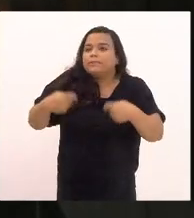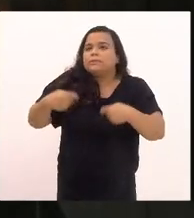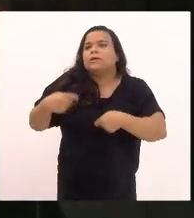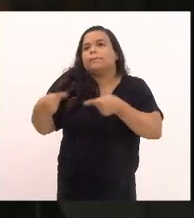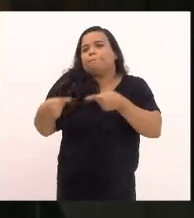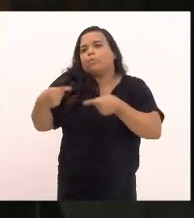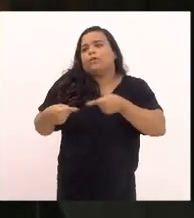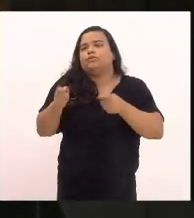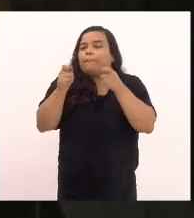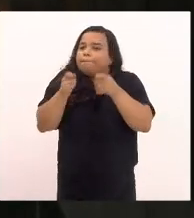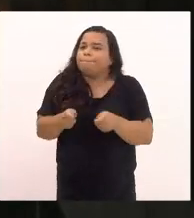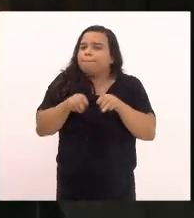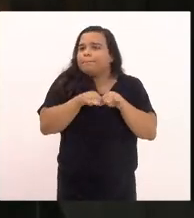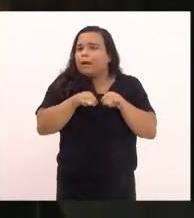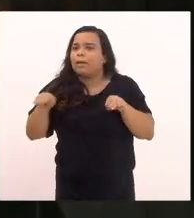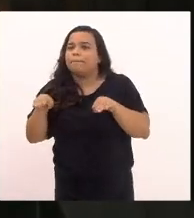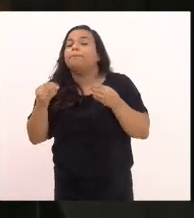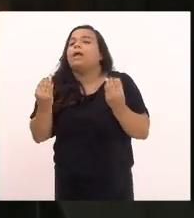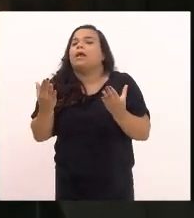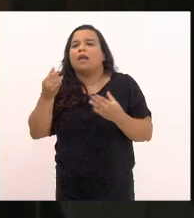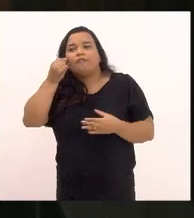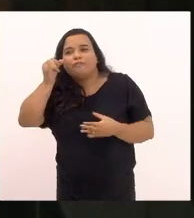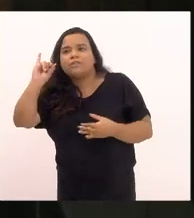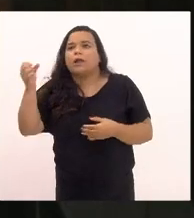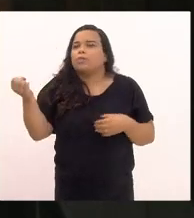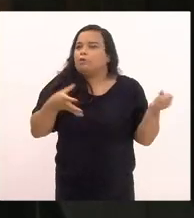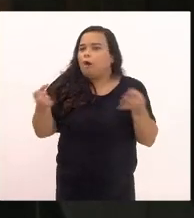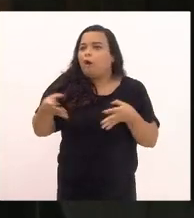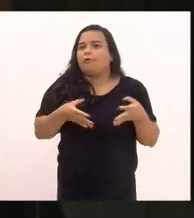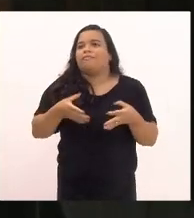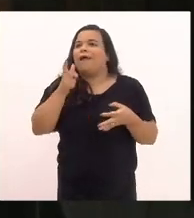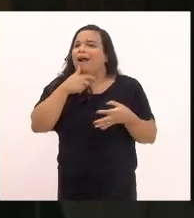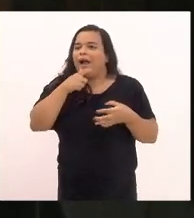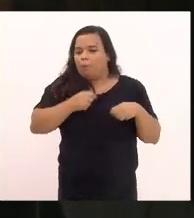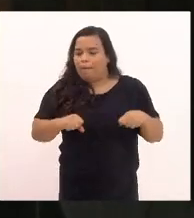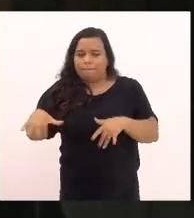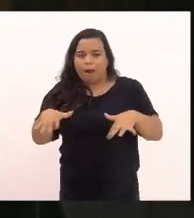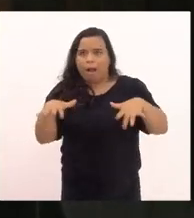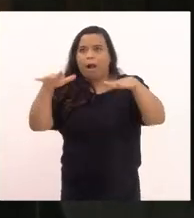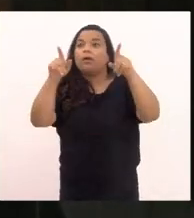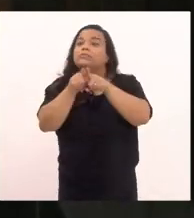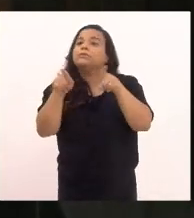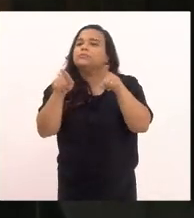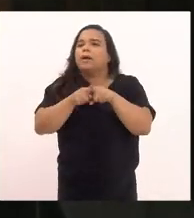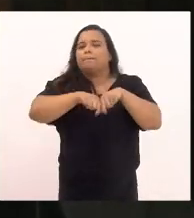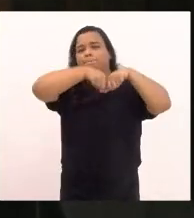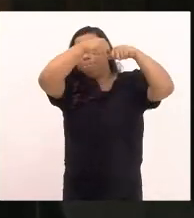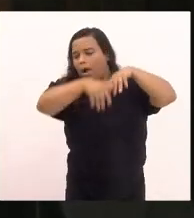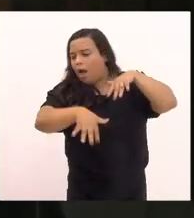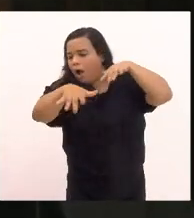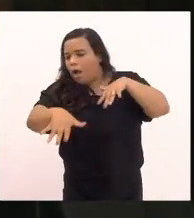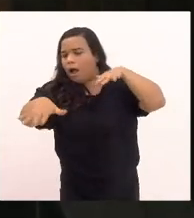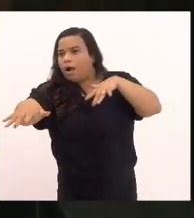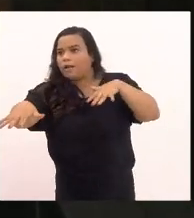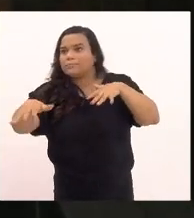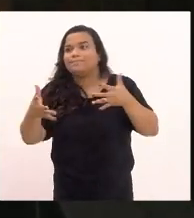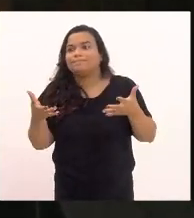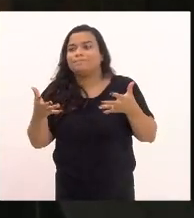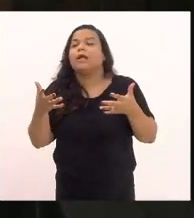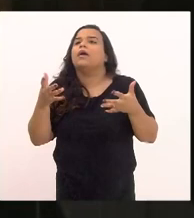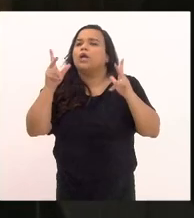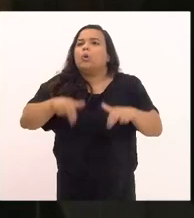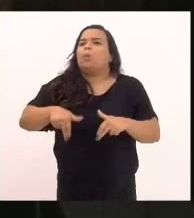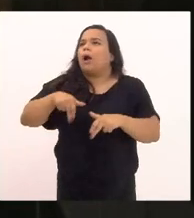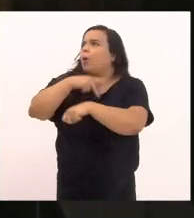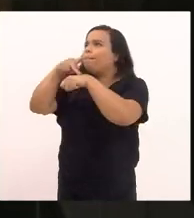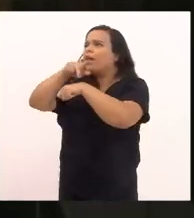política permanente de evitar novas enchentes e deslizamentos. Assim como outros países têm políticas permanentes contra